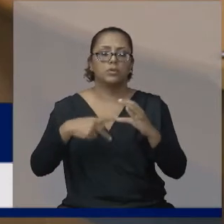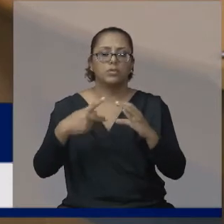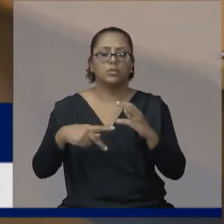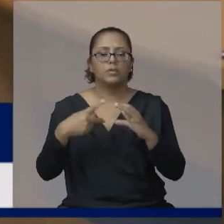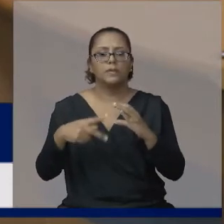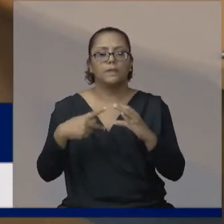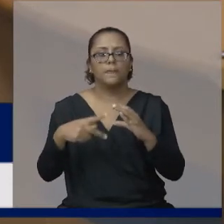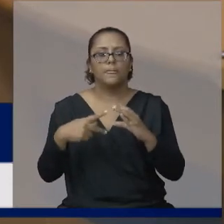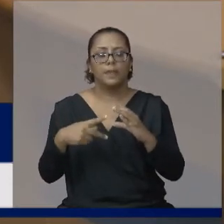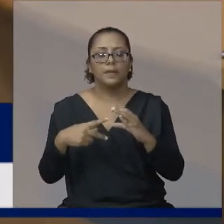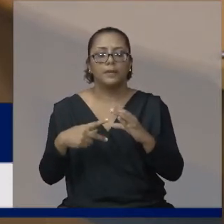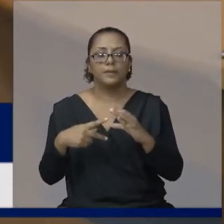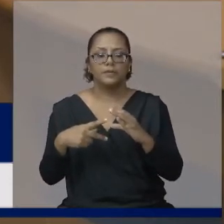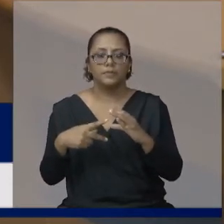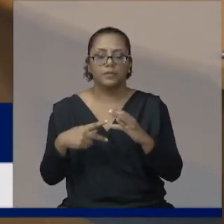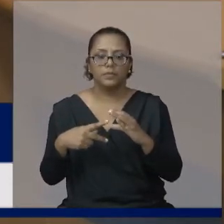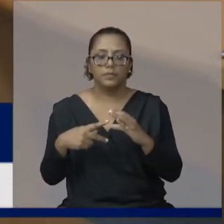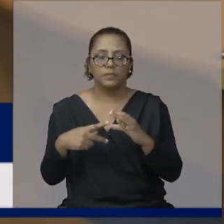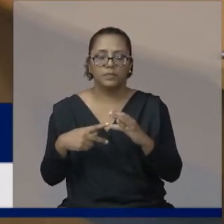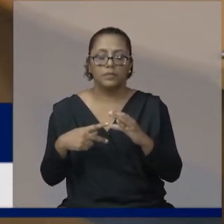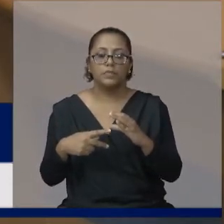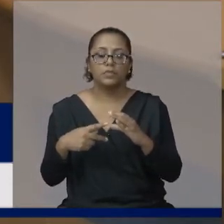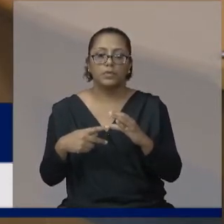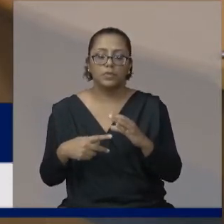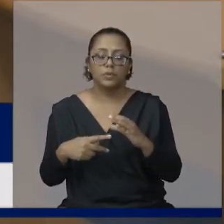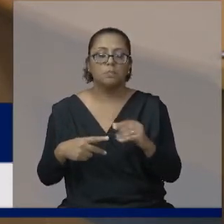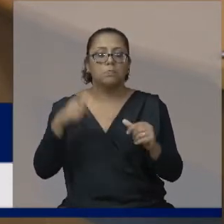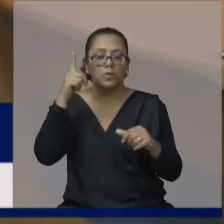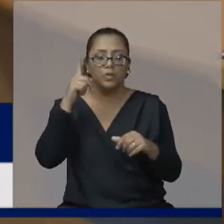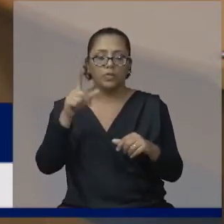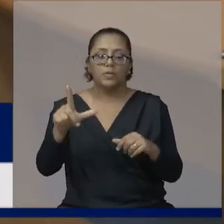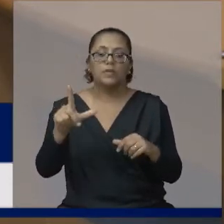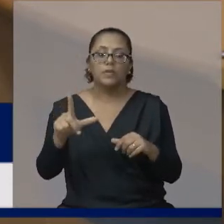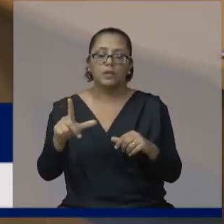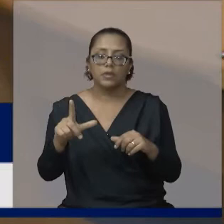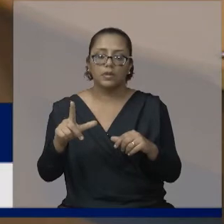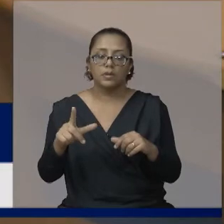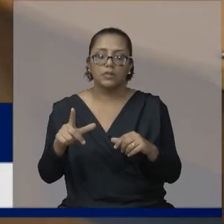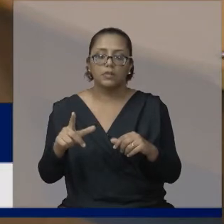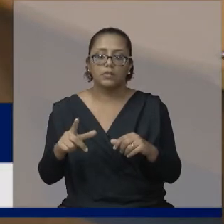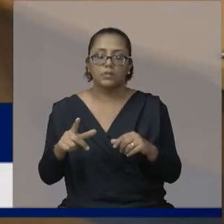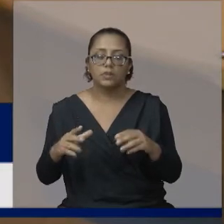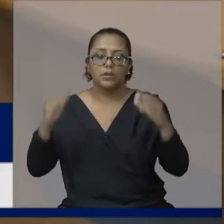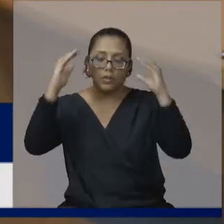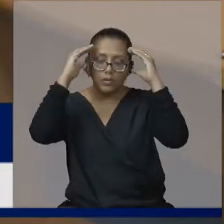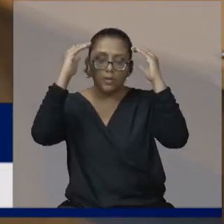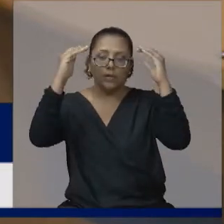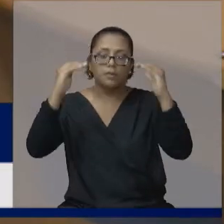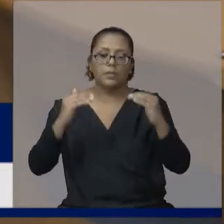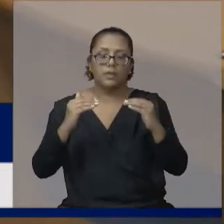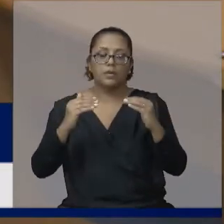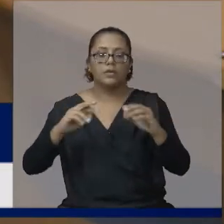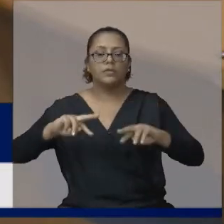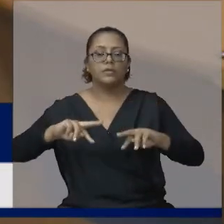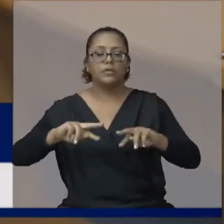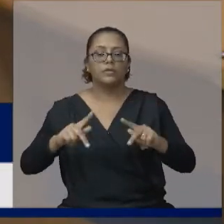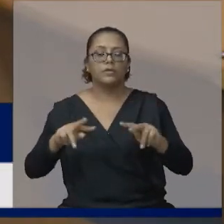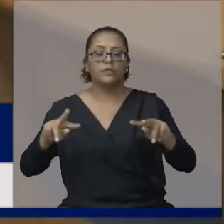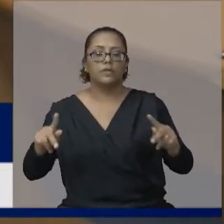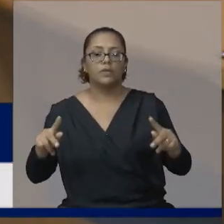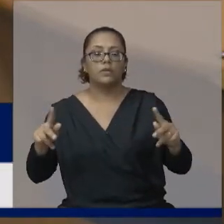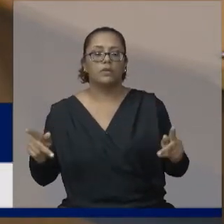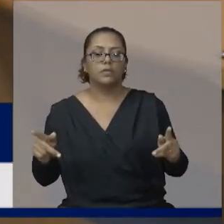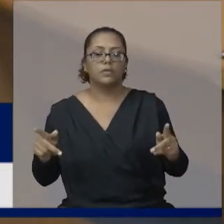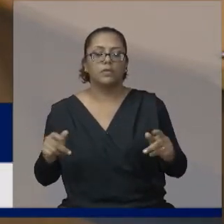institucional, possa ser um instrumento que garanta o respeito às diferenças e ajude